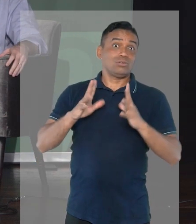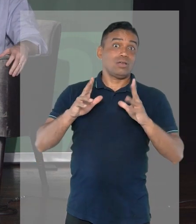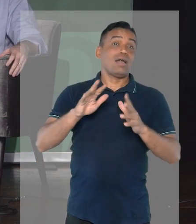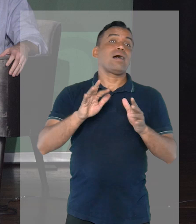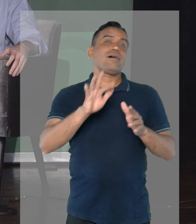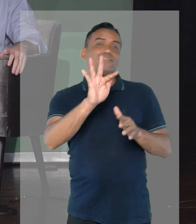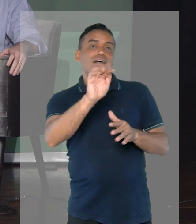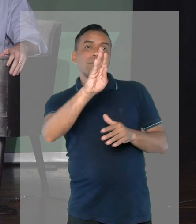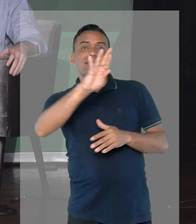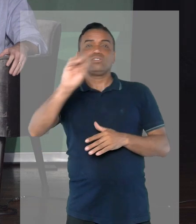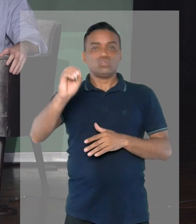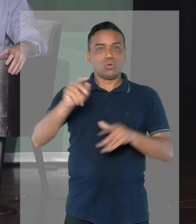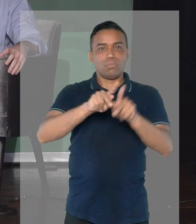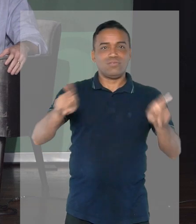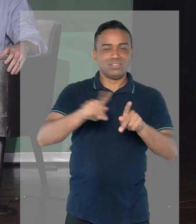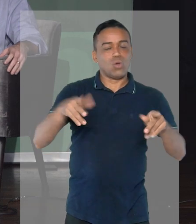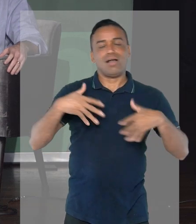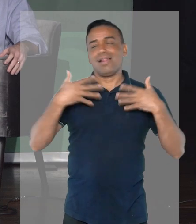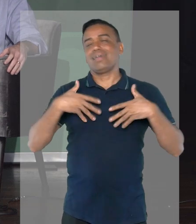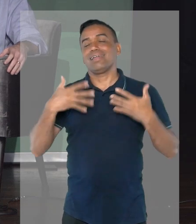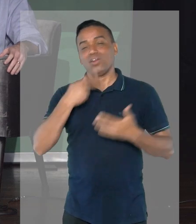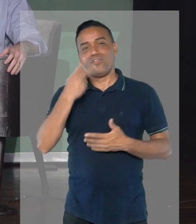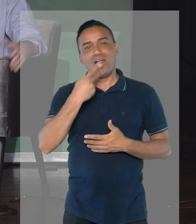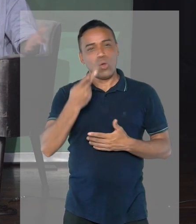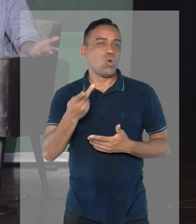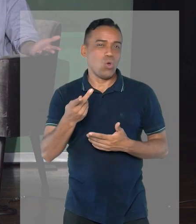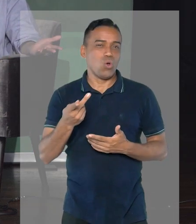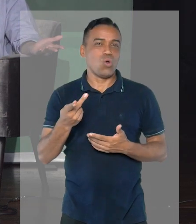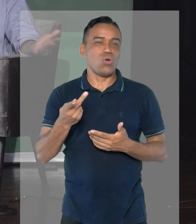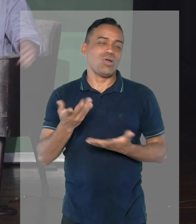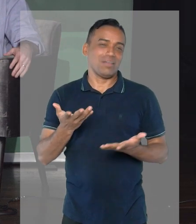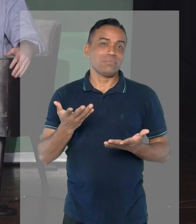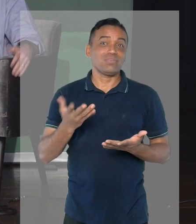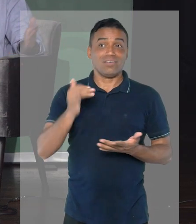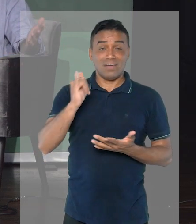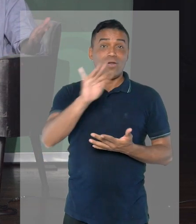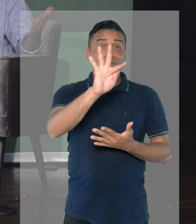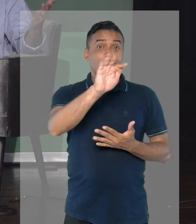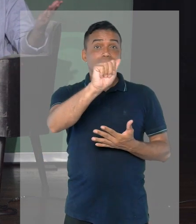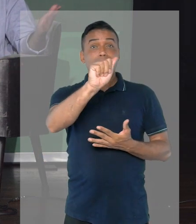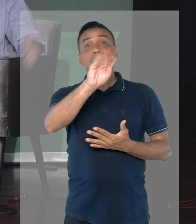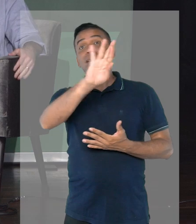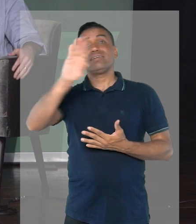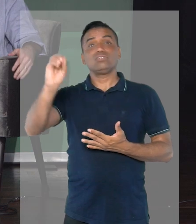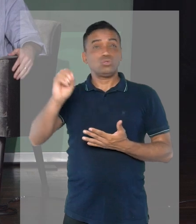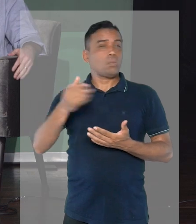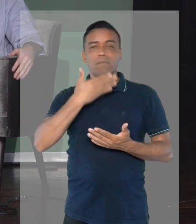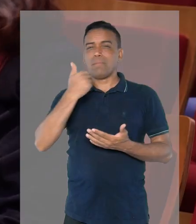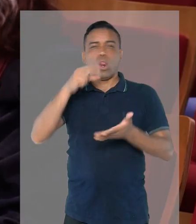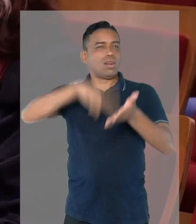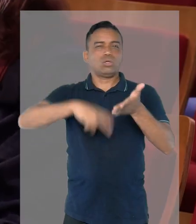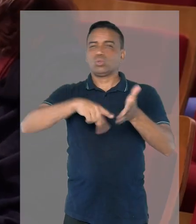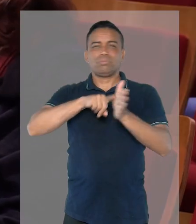Fabrício Marques. Que alegria. A gente nem falou dele aqui, né? Que ele está citado no livro. Pois é, o Fabrício é um dos melhores leitores da poesia do Leminski.